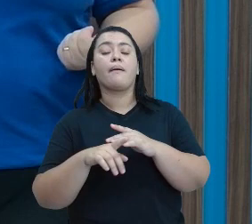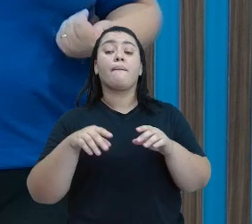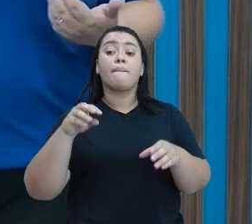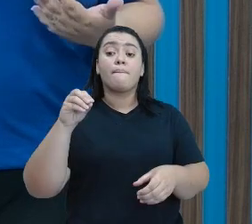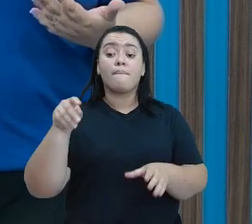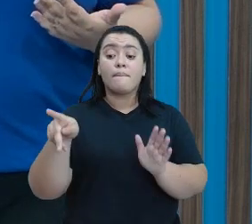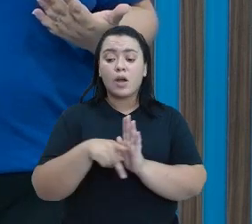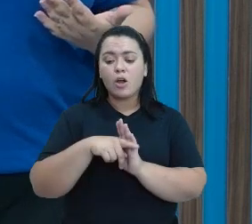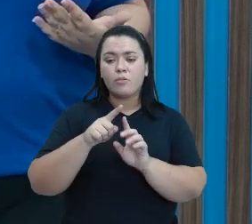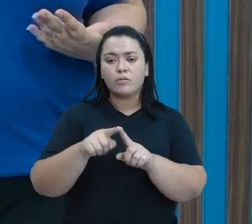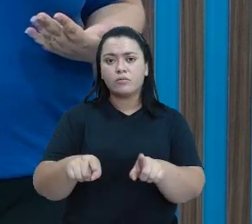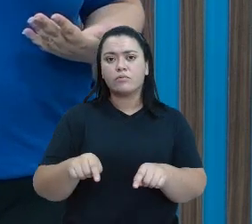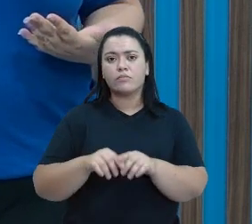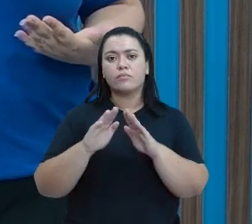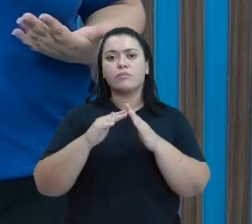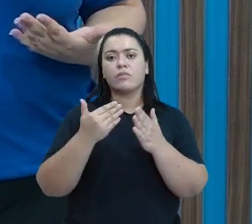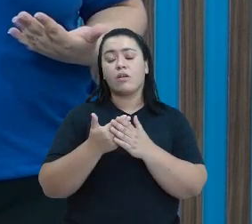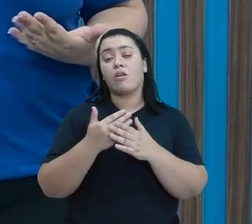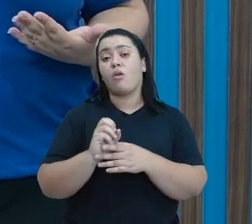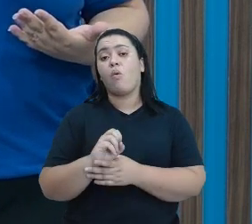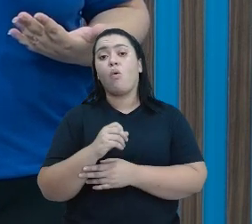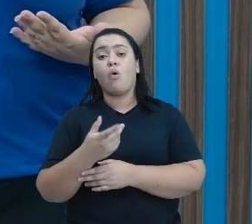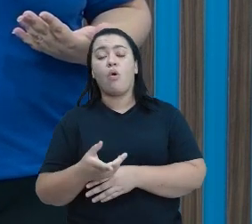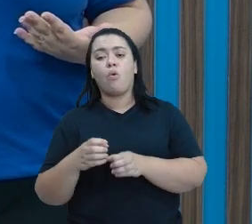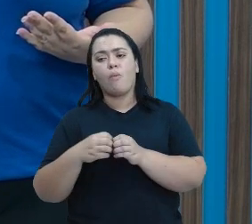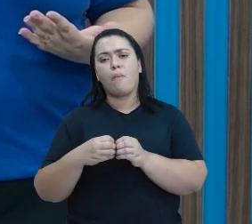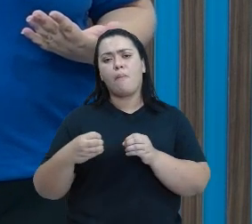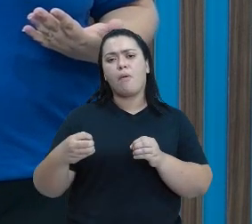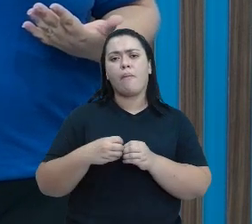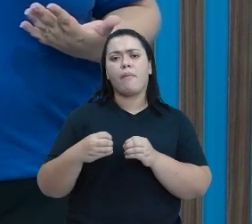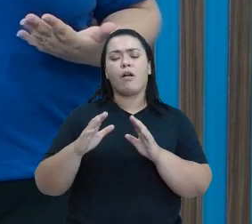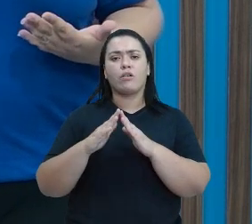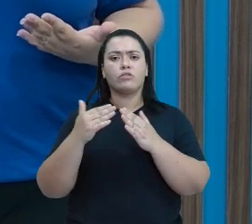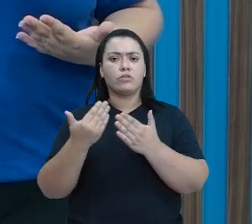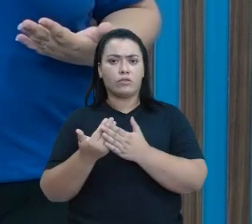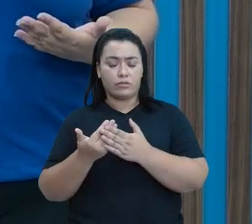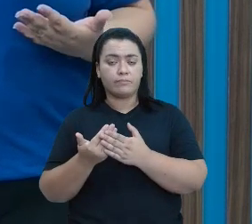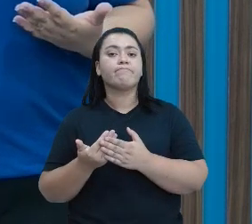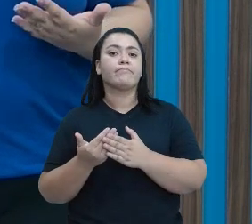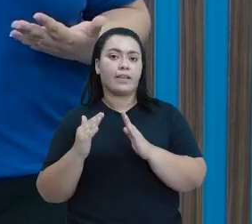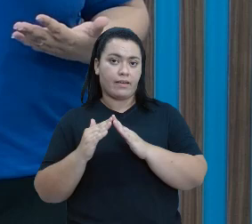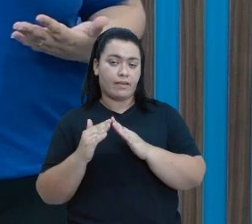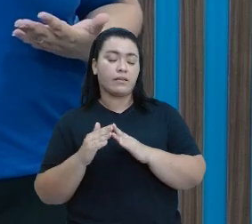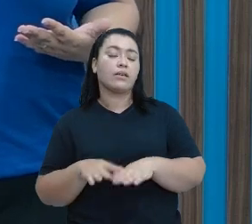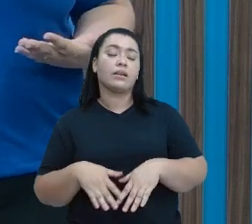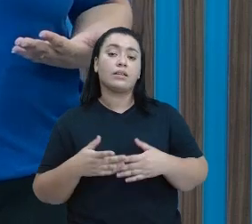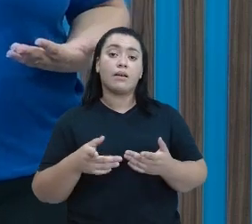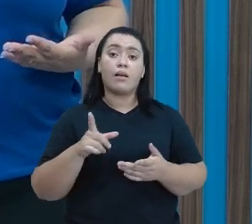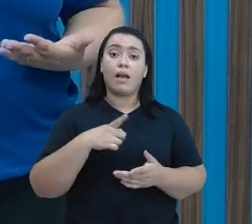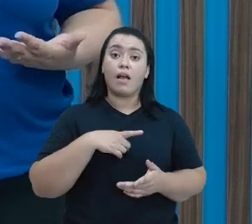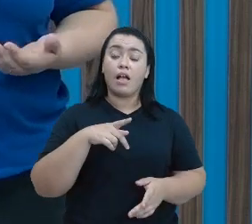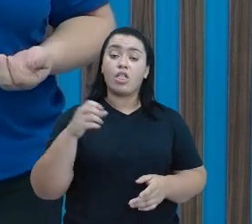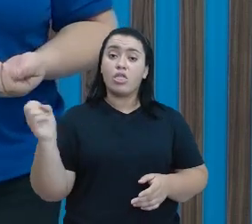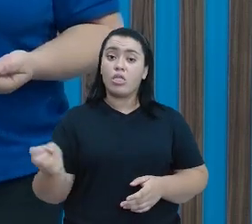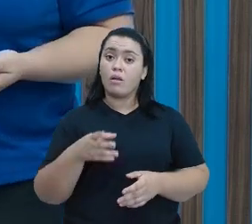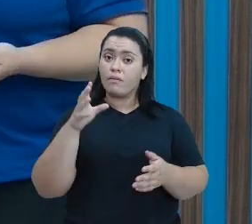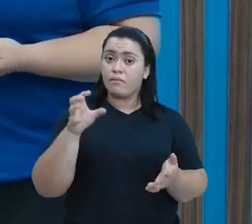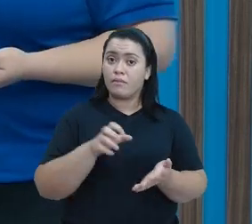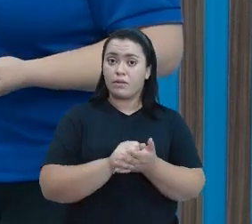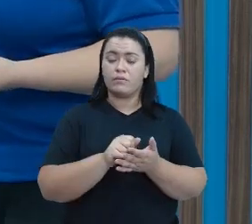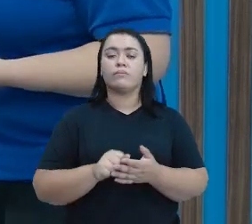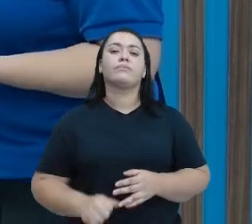escola ou de uma escola mais próxima de sua casa, esse estudante tenha uma nova matrícula.